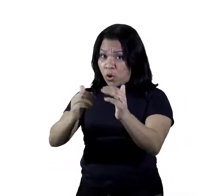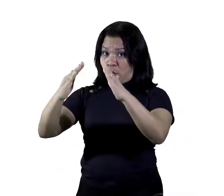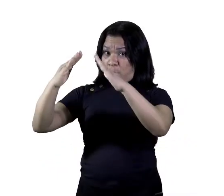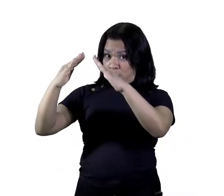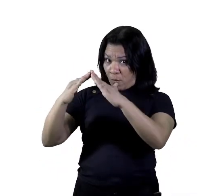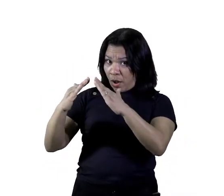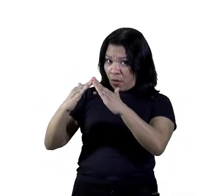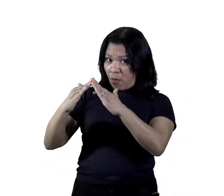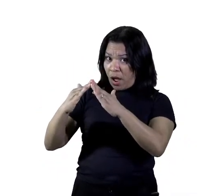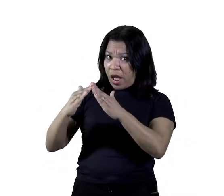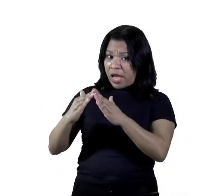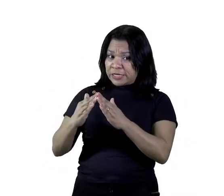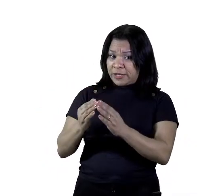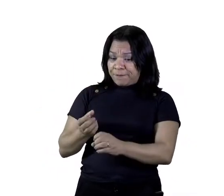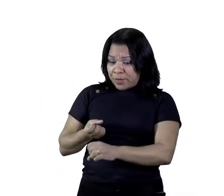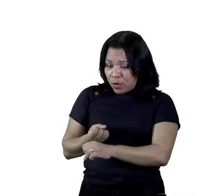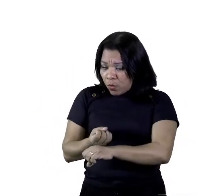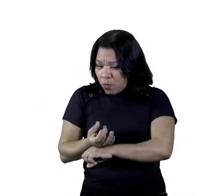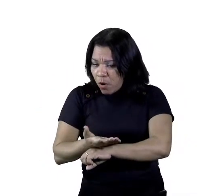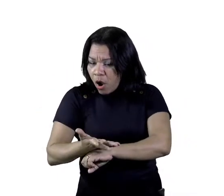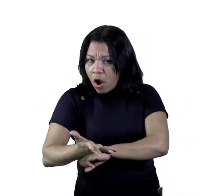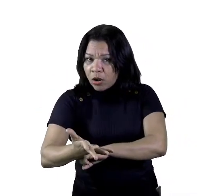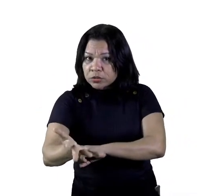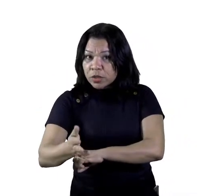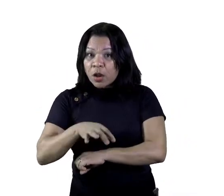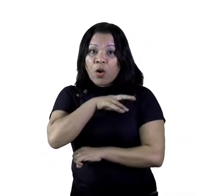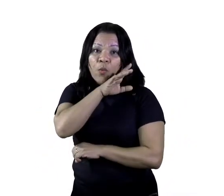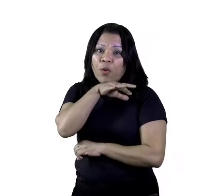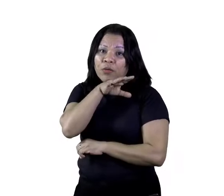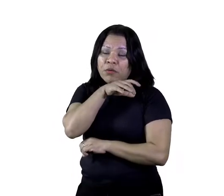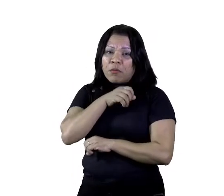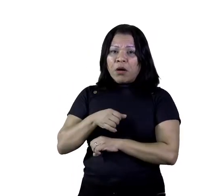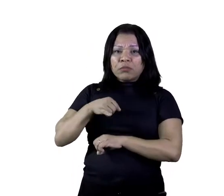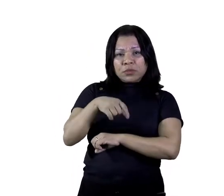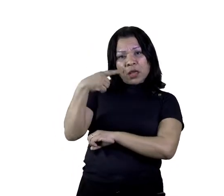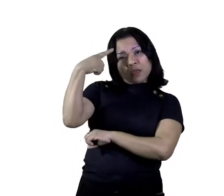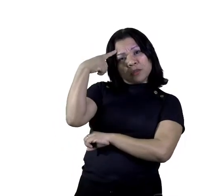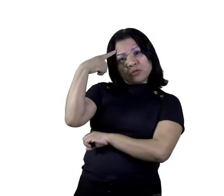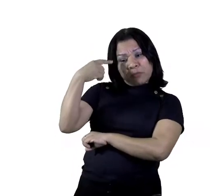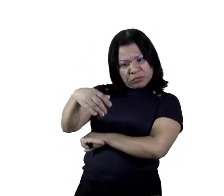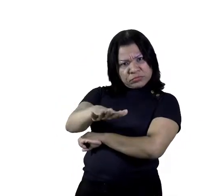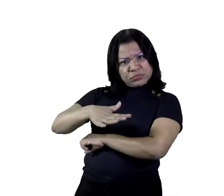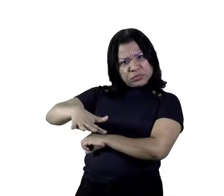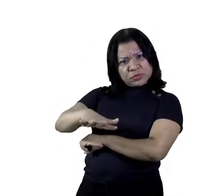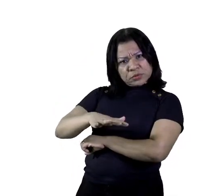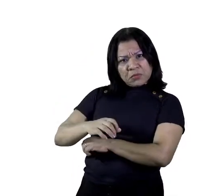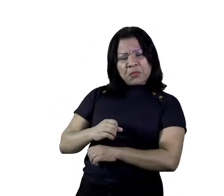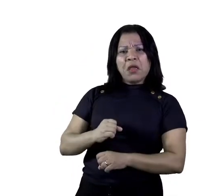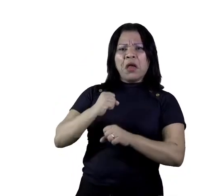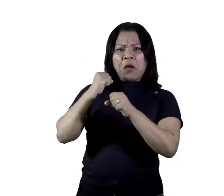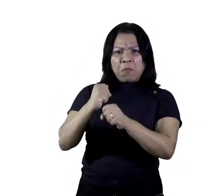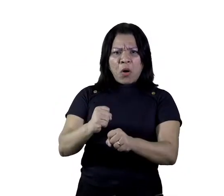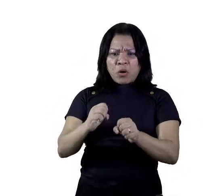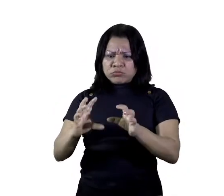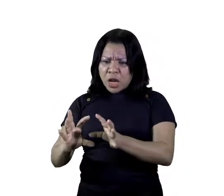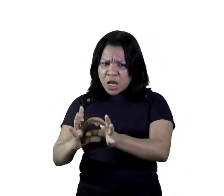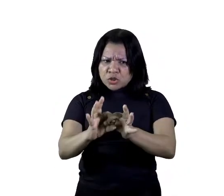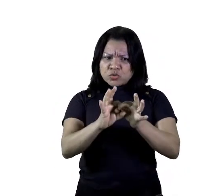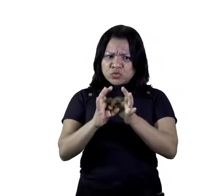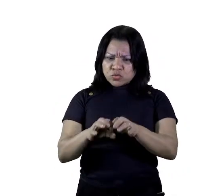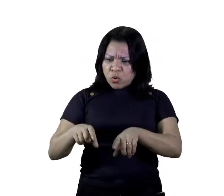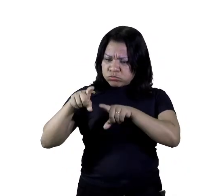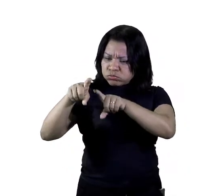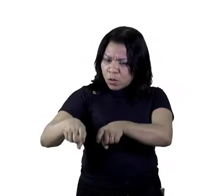com uma horta grande e com animais. Quando a gente pensa nesse espaço, podemos associar a um campo, né?